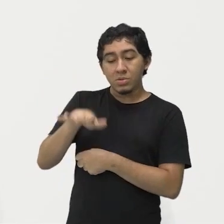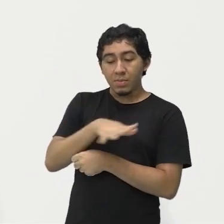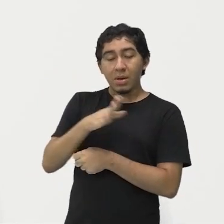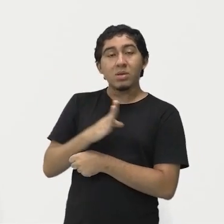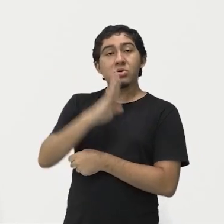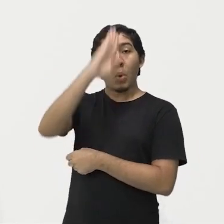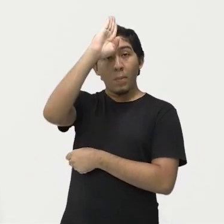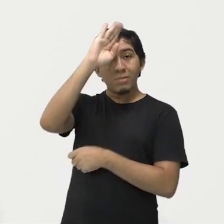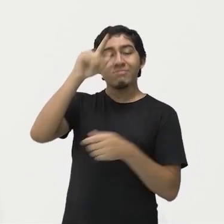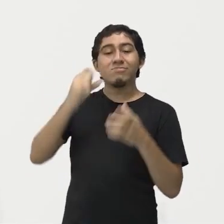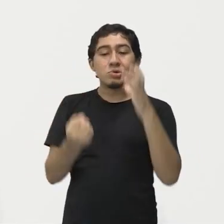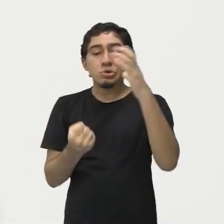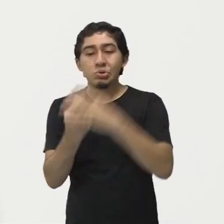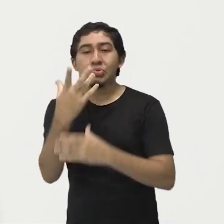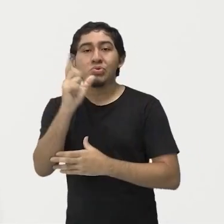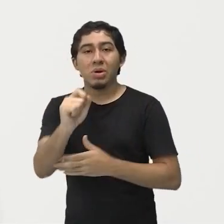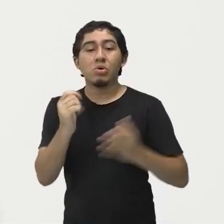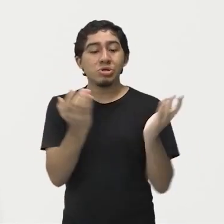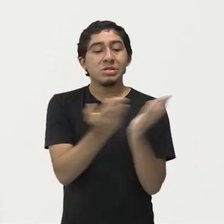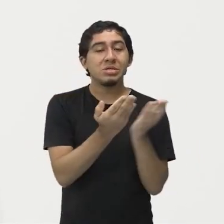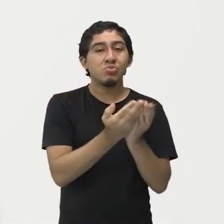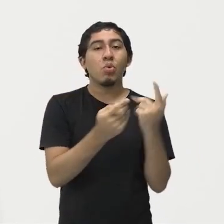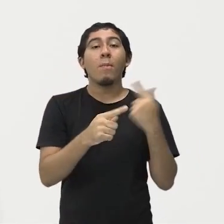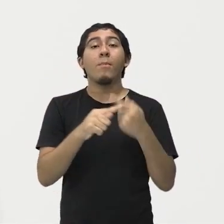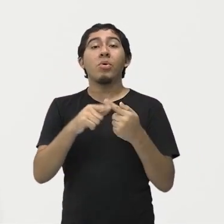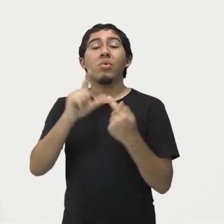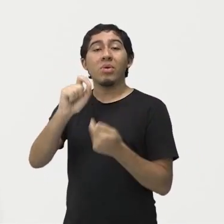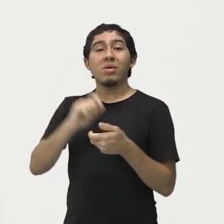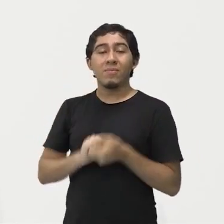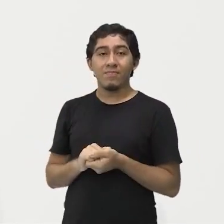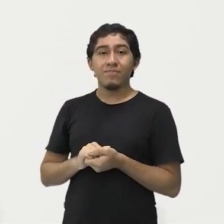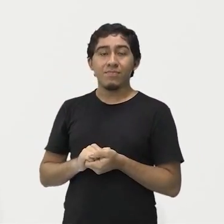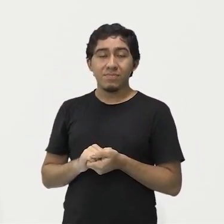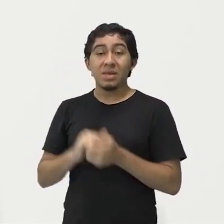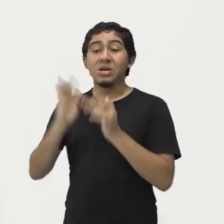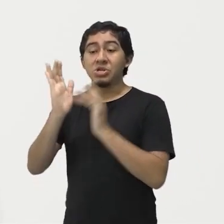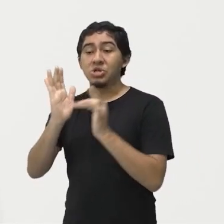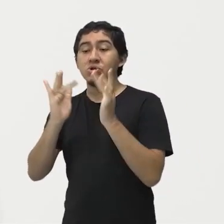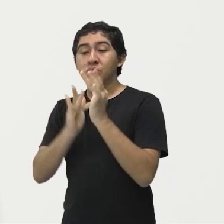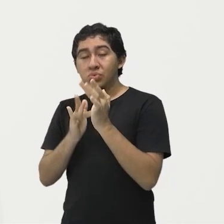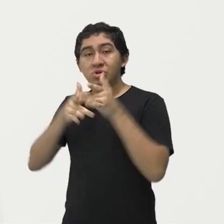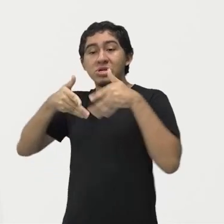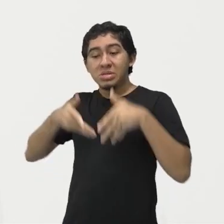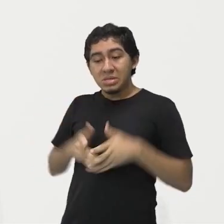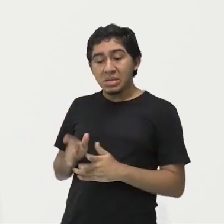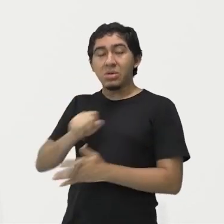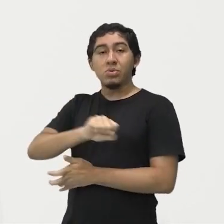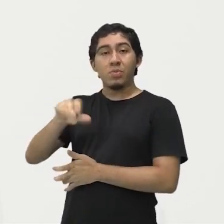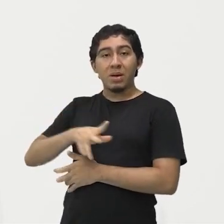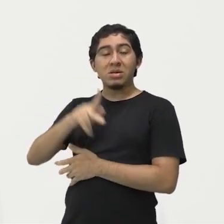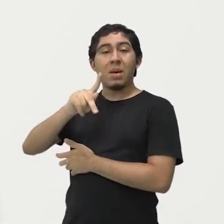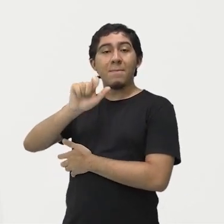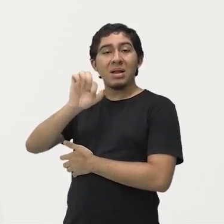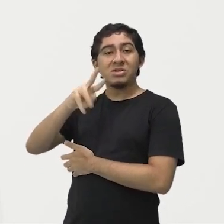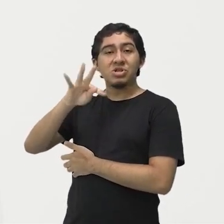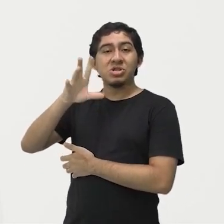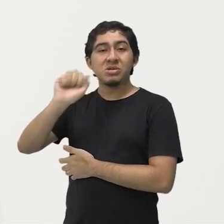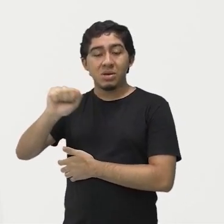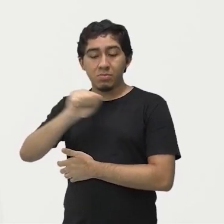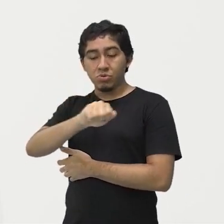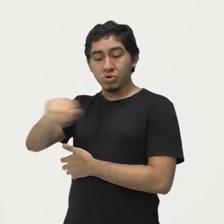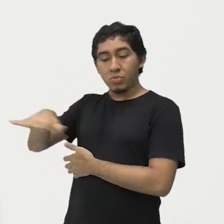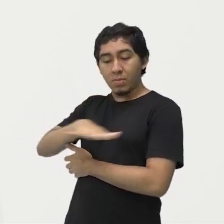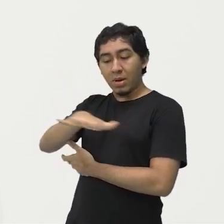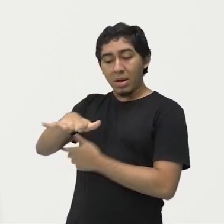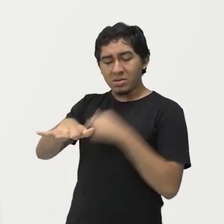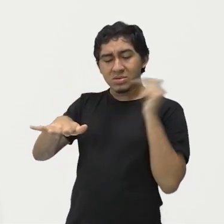porque Jesus Cristo teria nascido na Palestina, que era uma região que havia